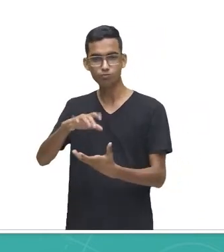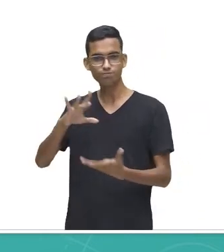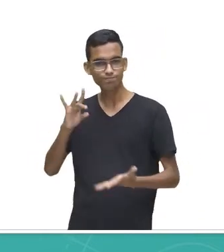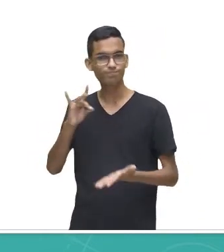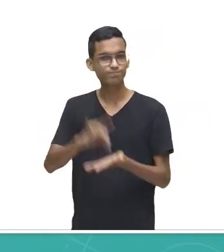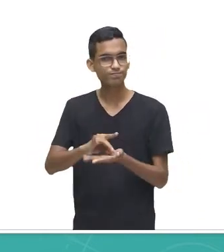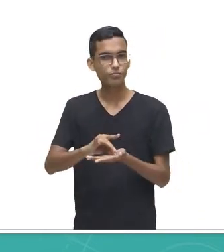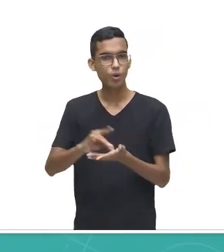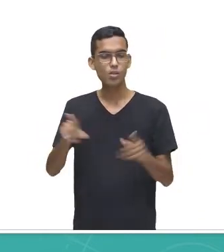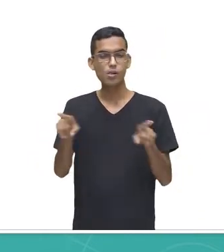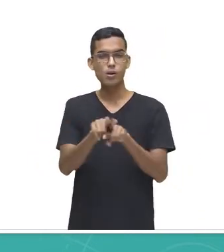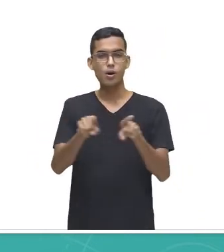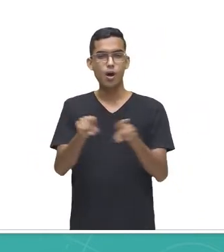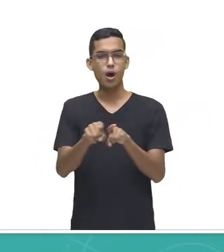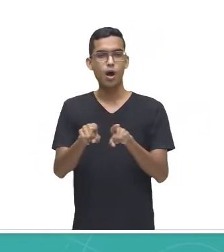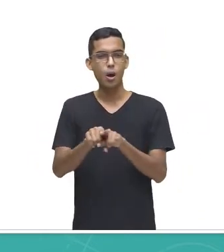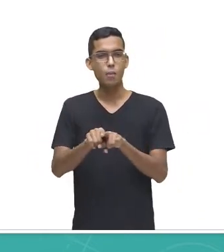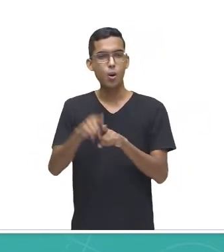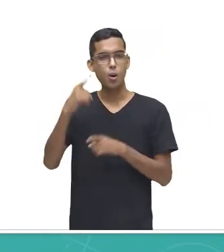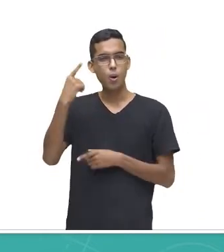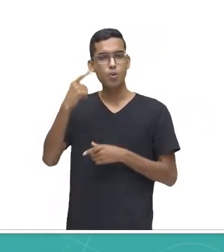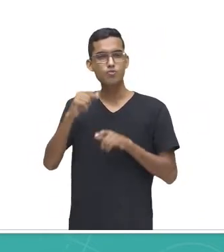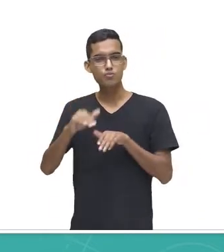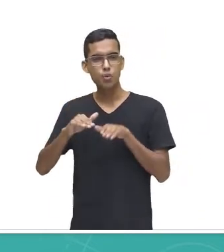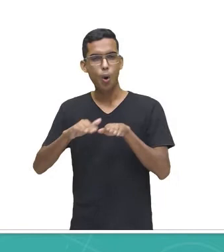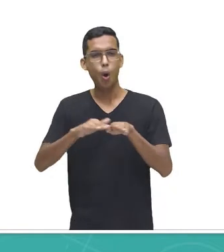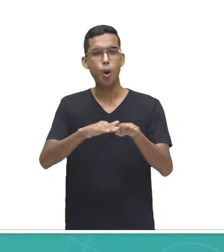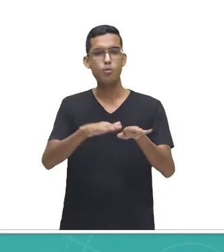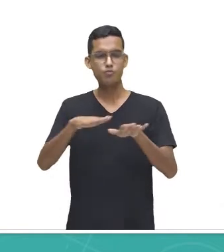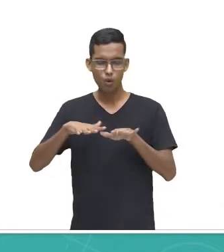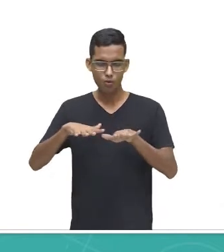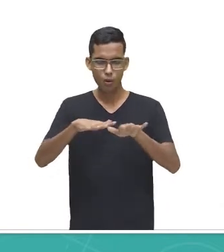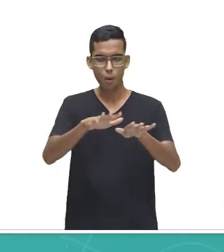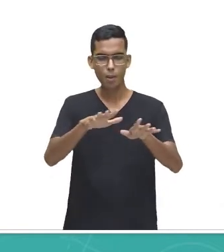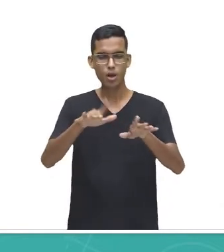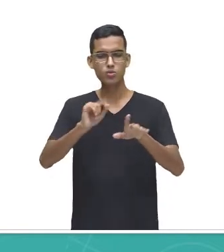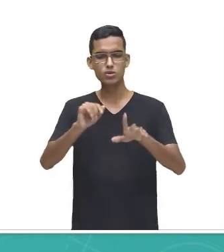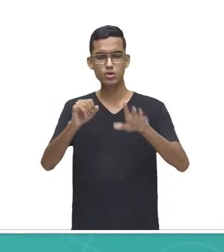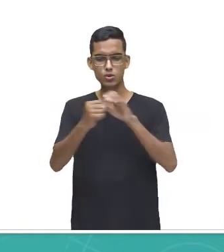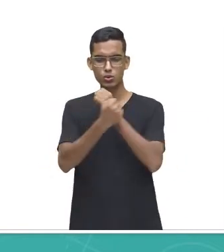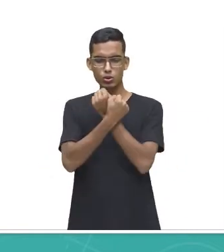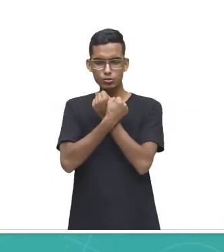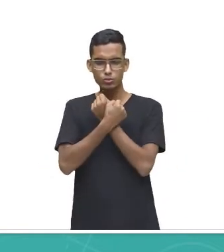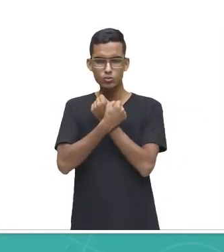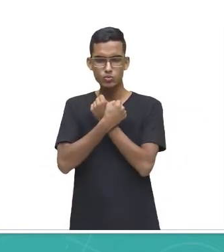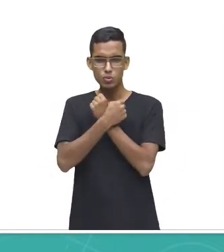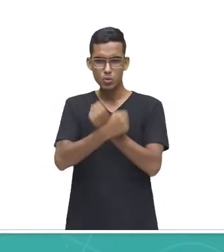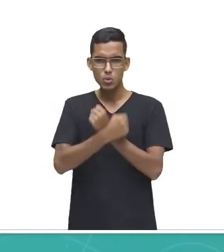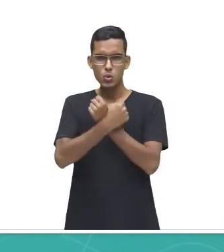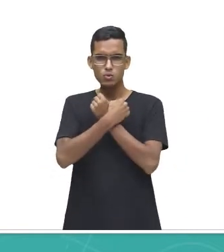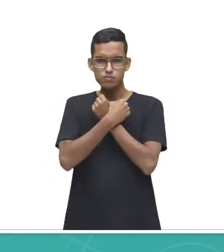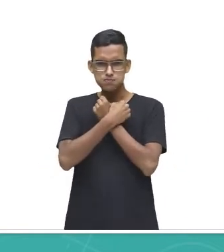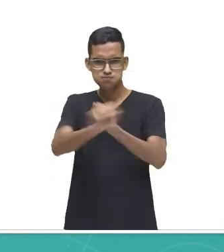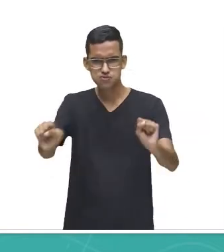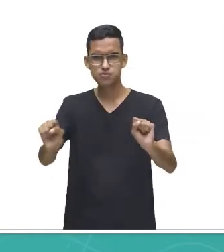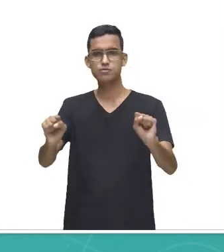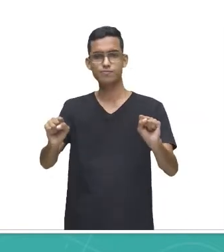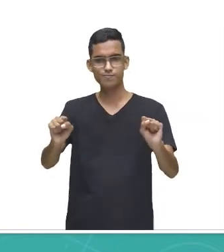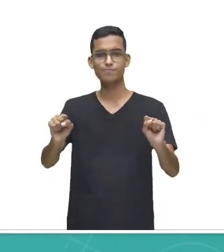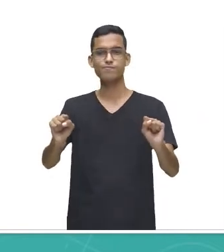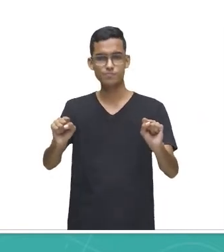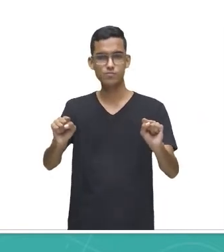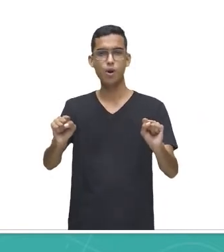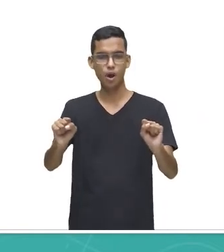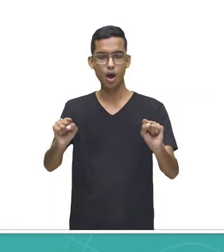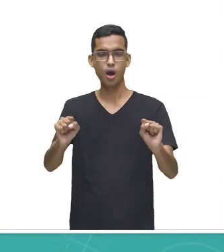no Brasil, de defesa dos escravos, foi também um grande divisor de